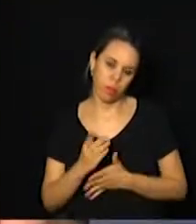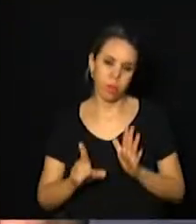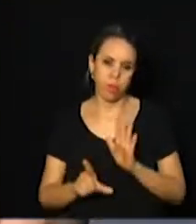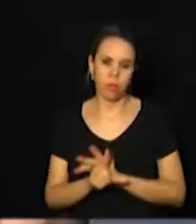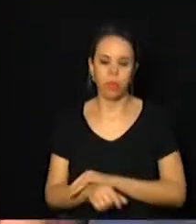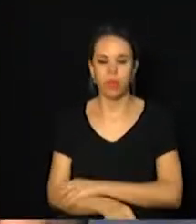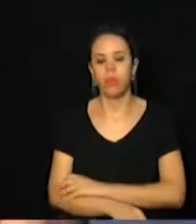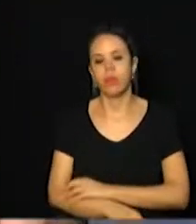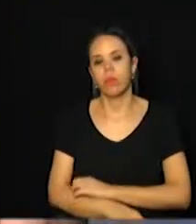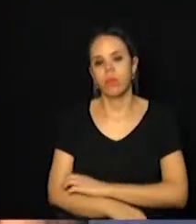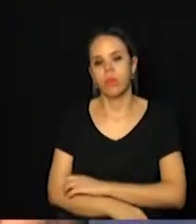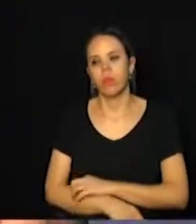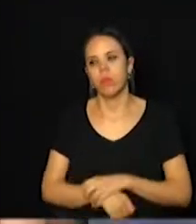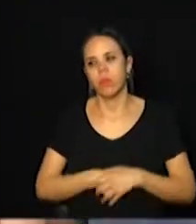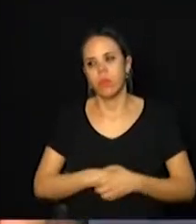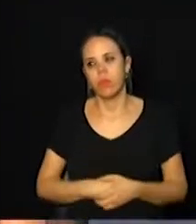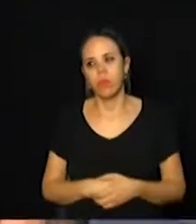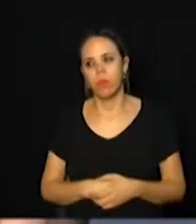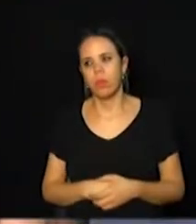uma lei